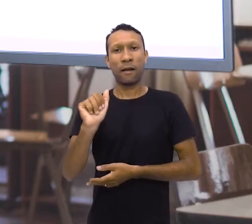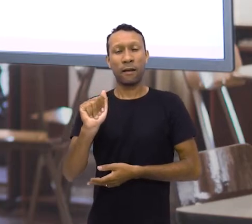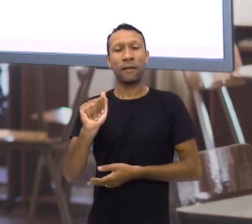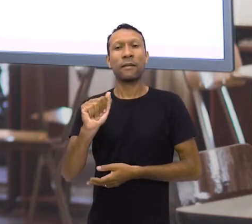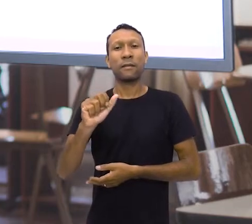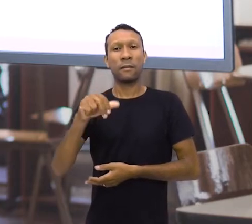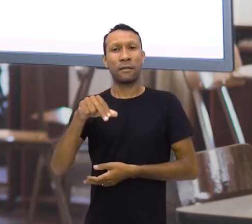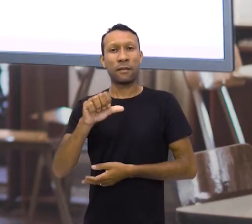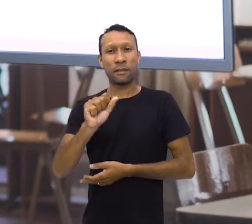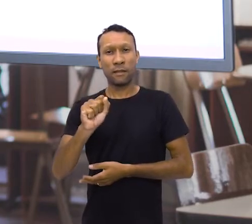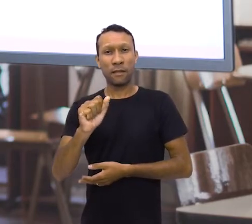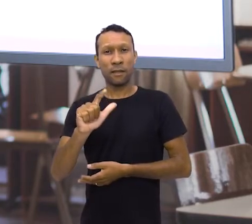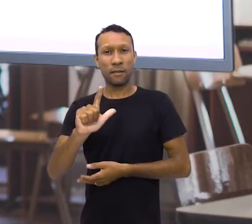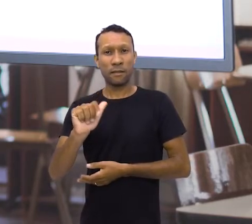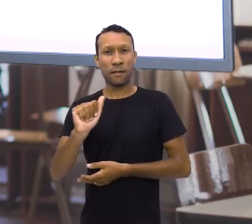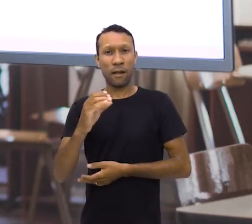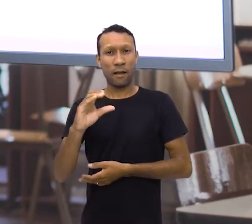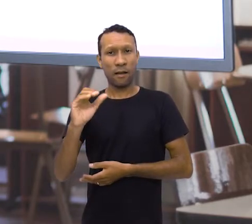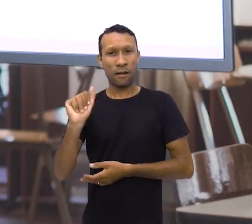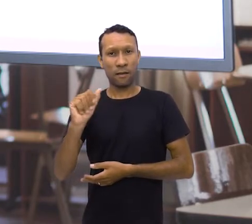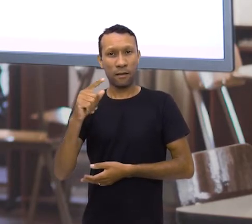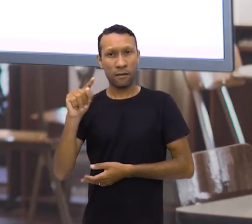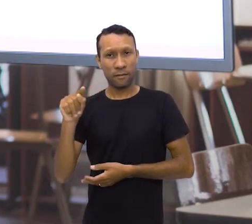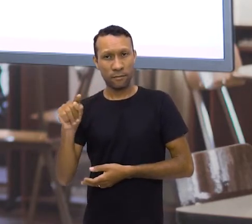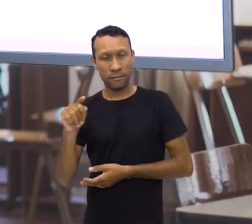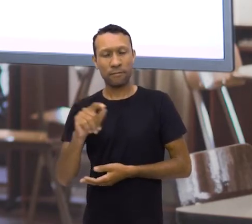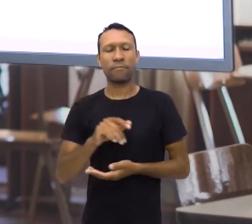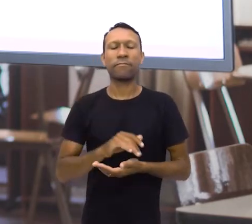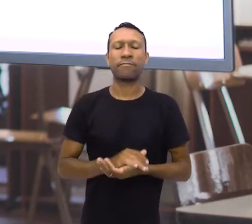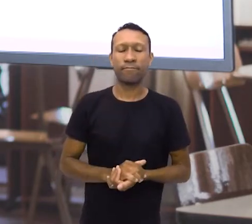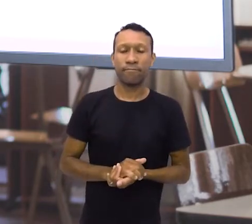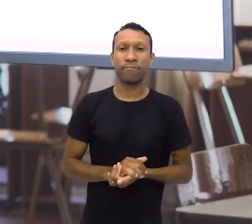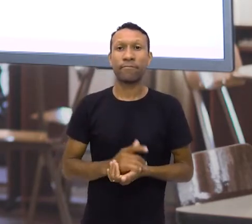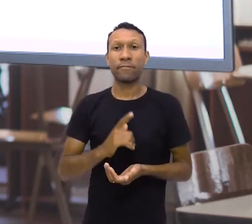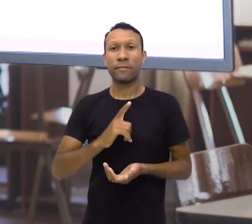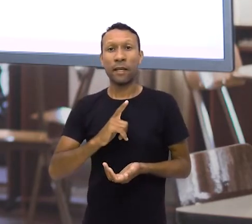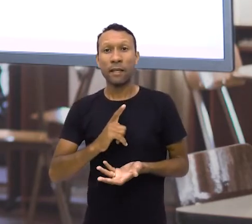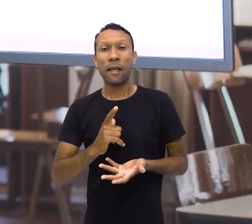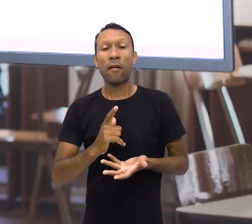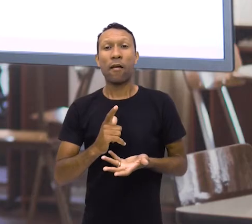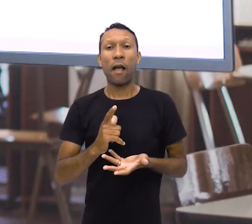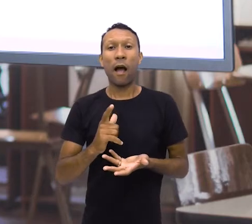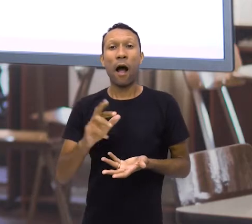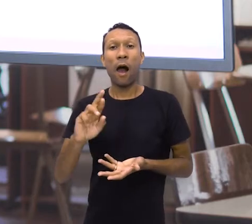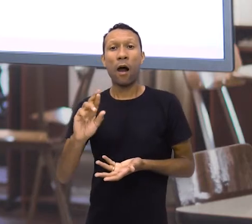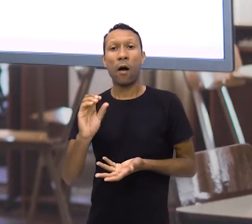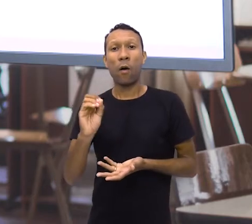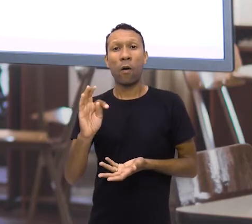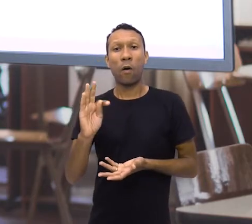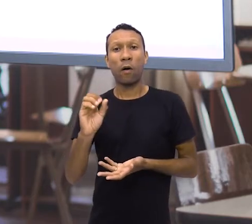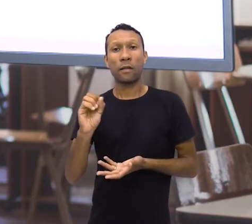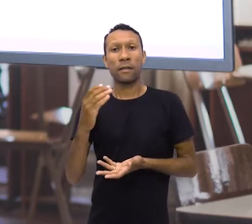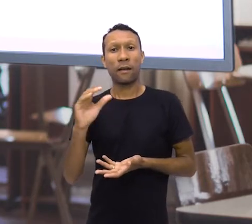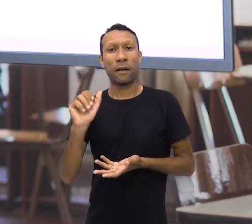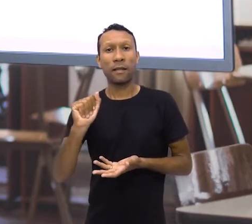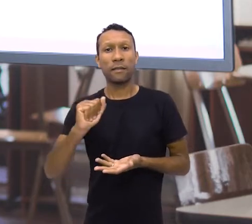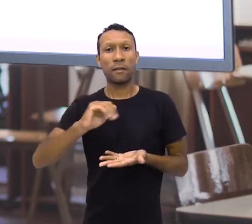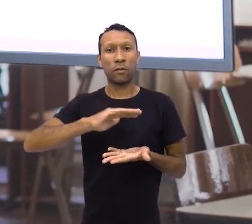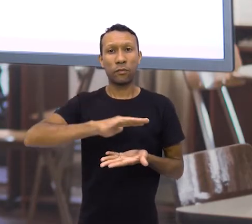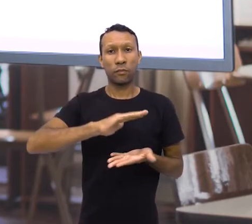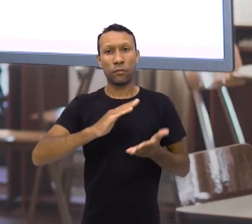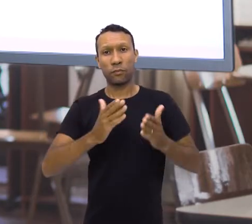imagem inicial, reflexão, ela está refletida. Rotação, houve um giro na imagem. Estava em